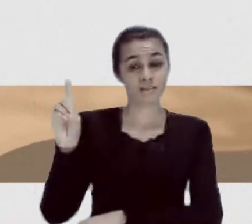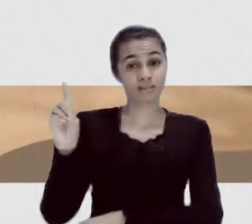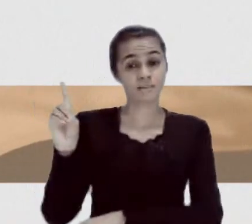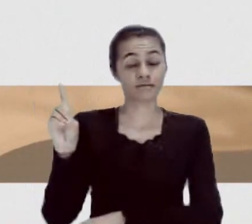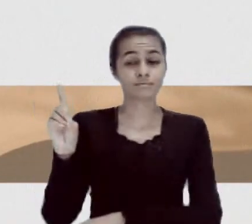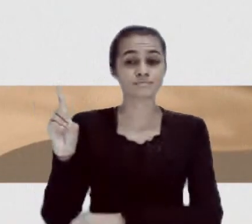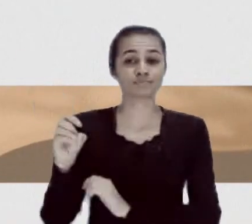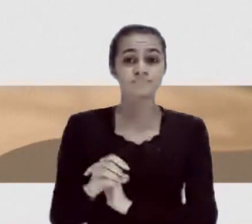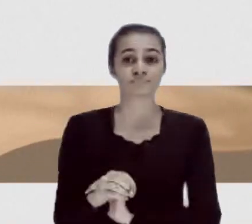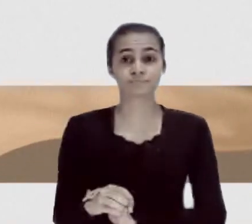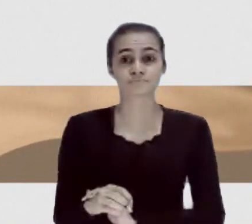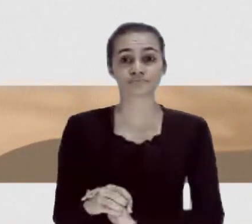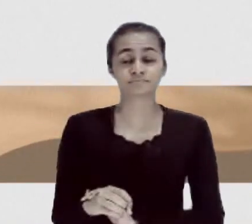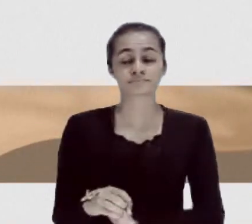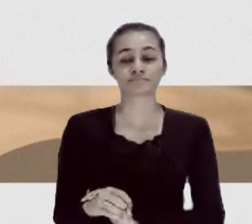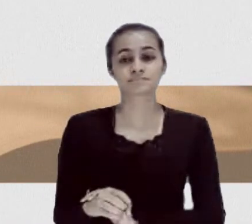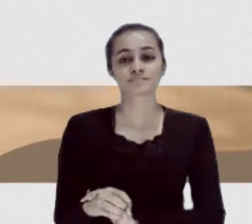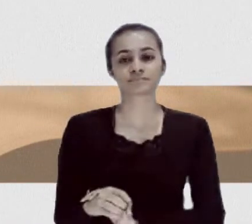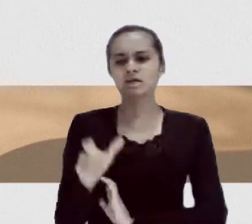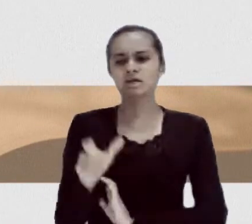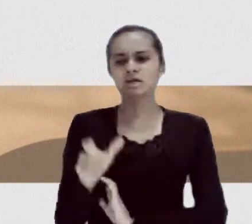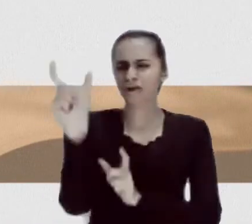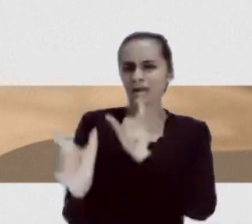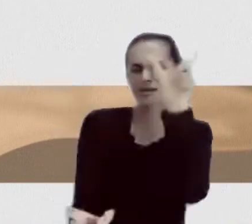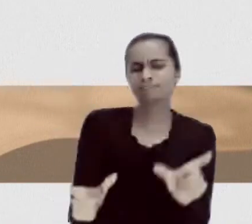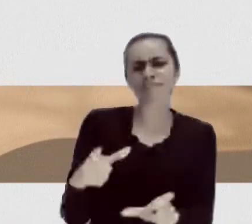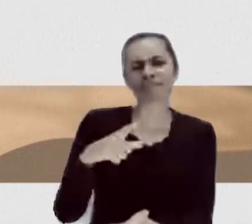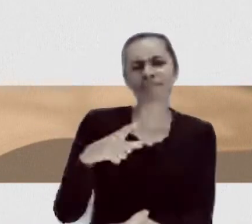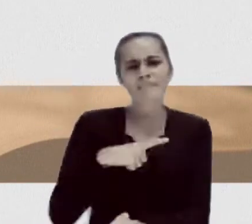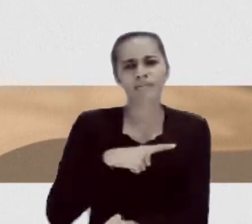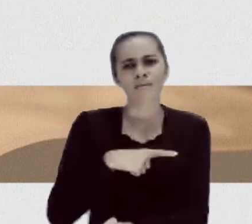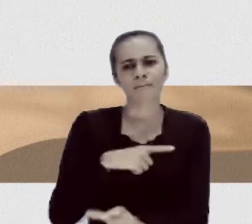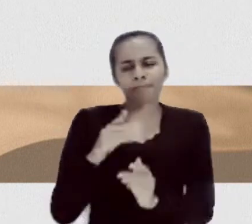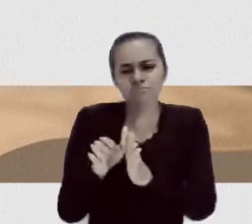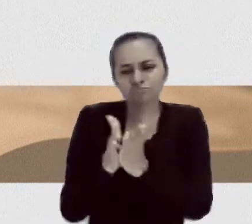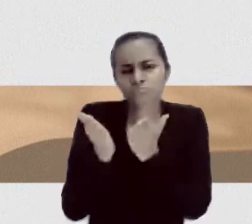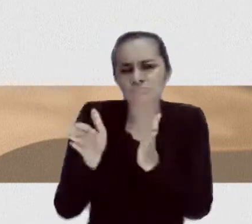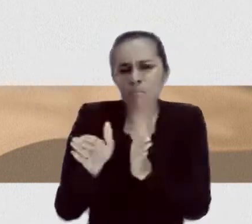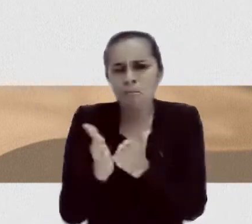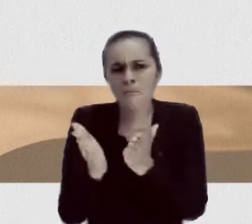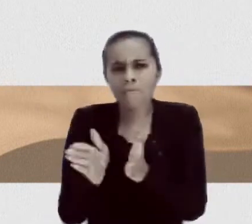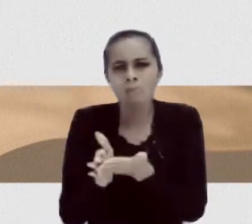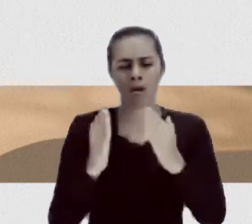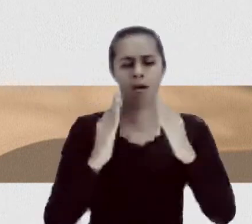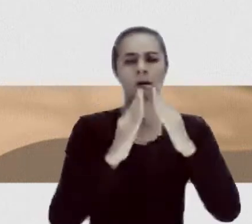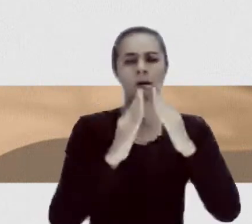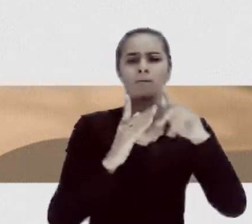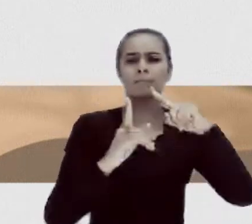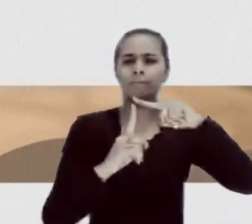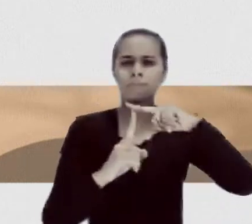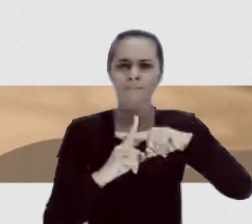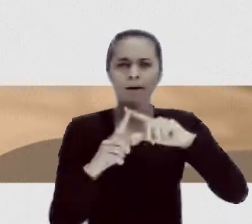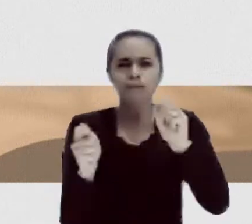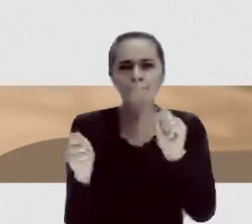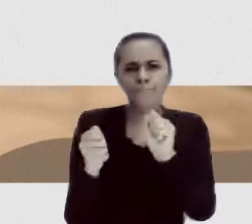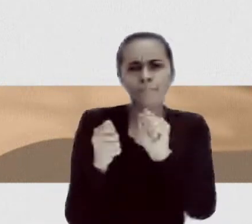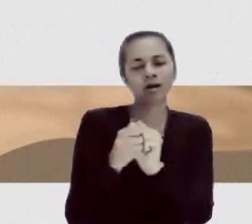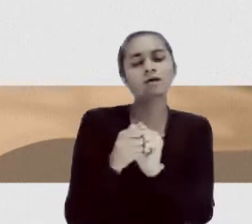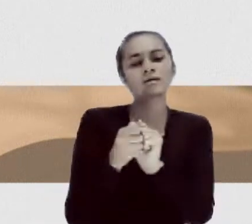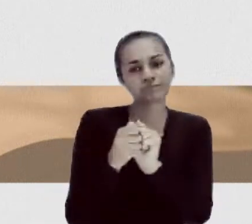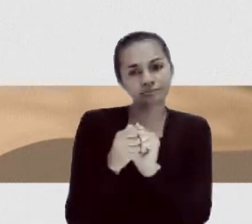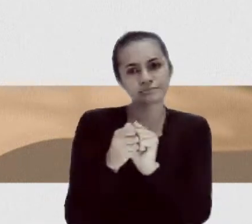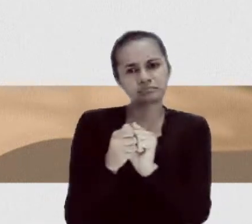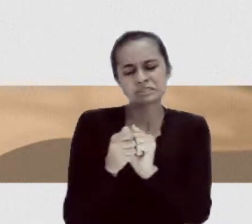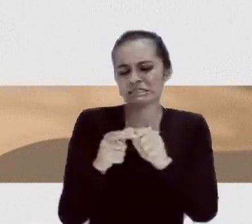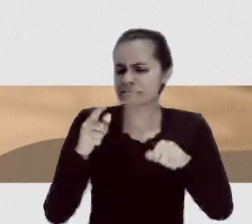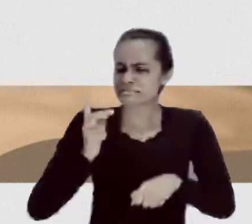pobres estejam às portas das igrejas. Eles estão sempre entre nós E o Senhor coloca sobre